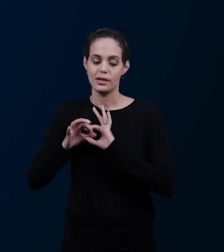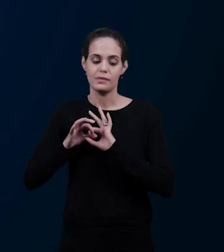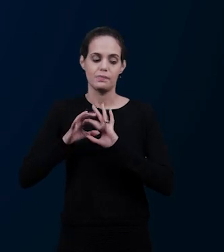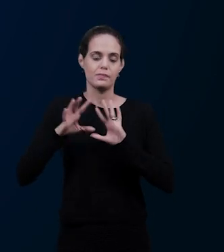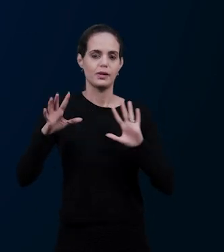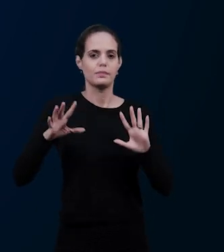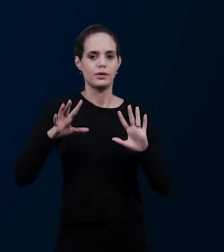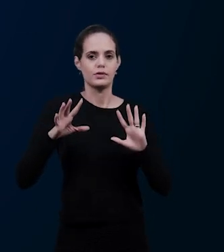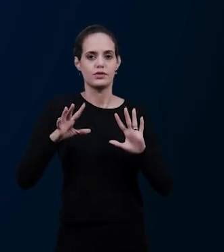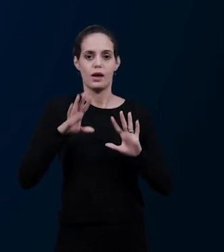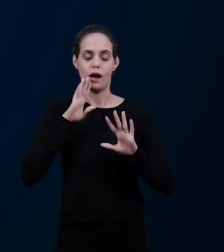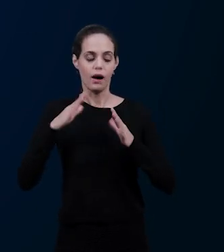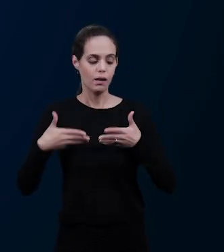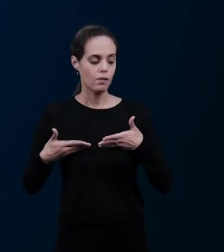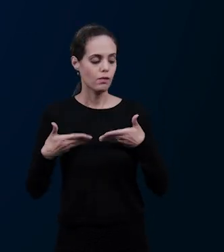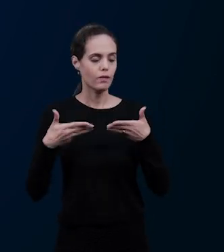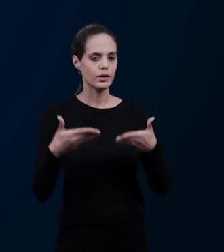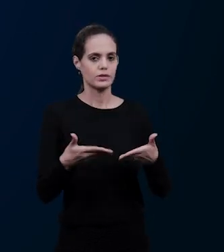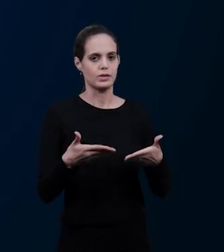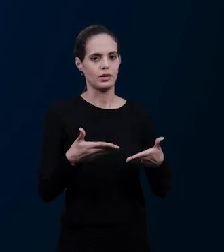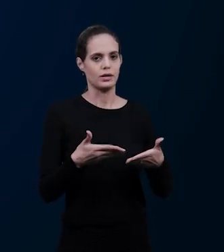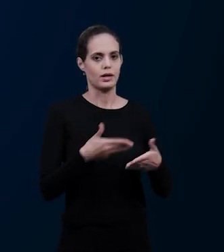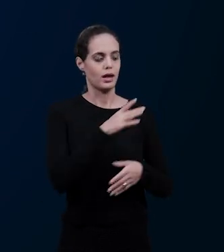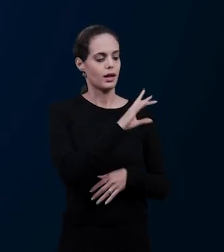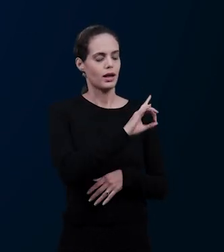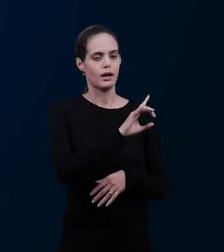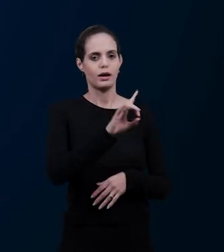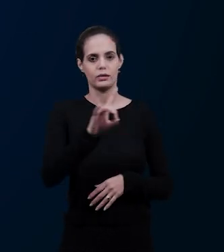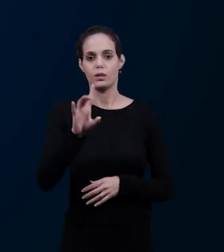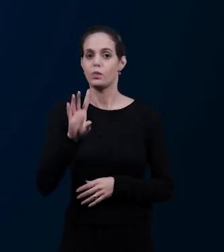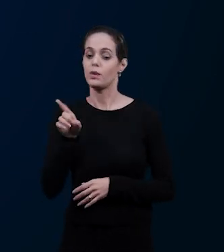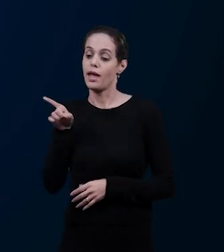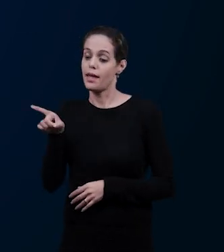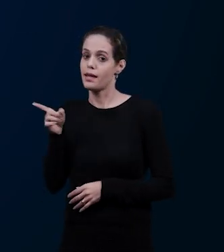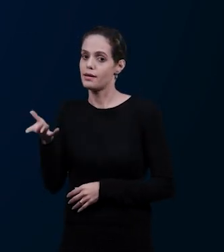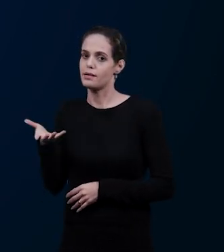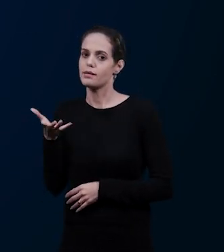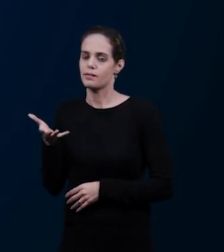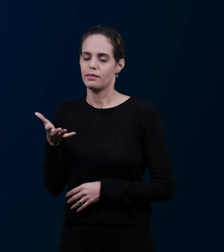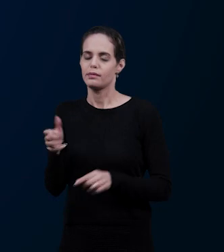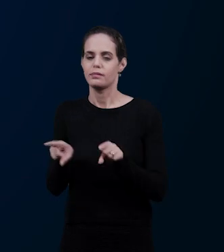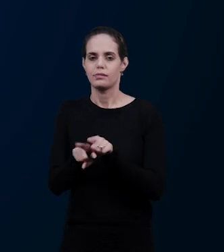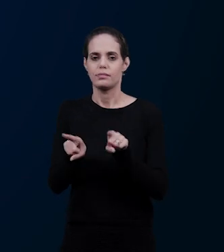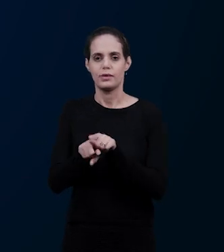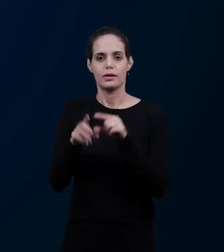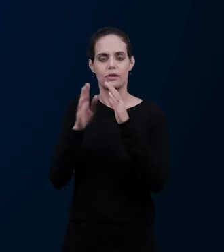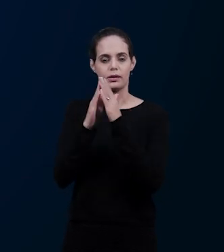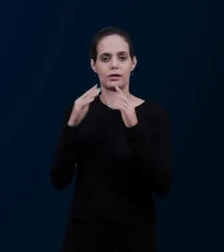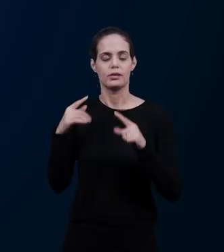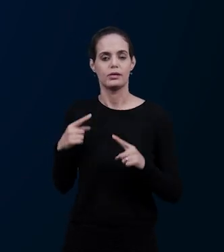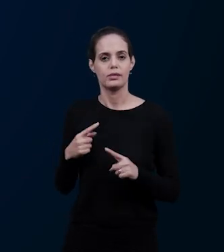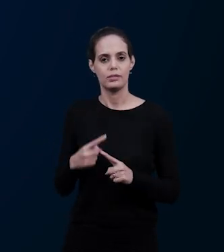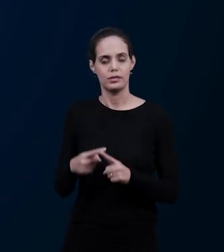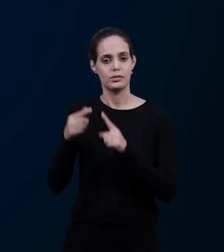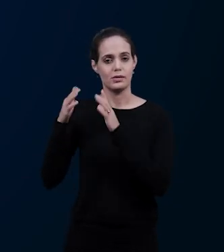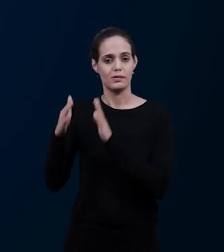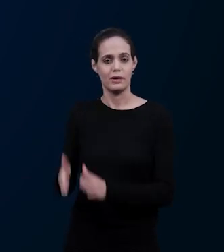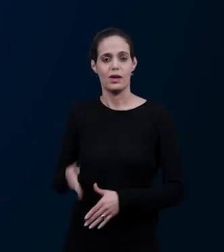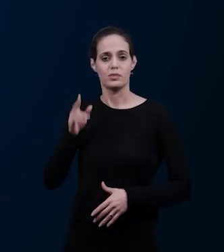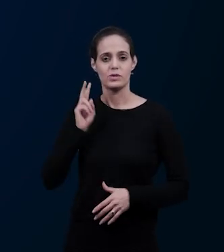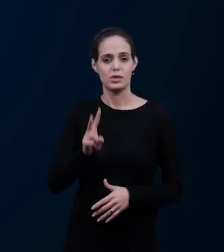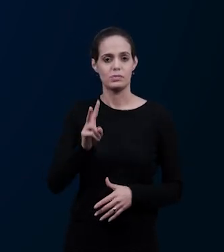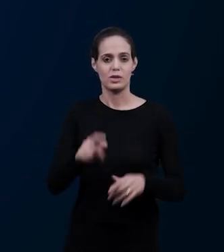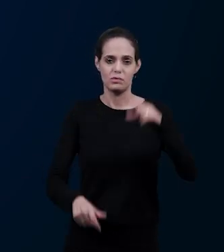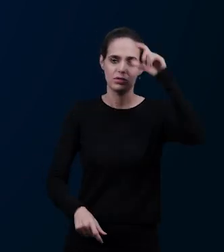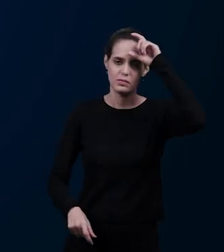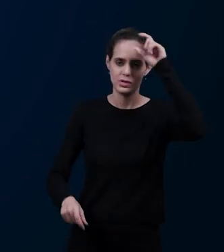soberania. O Senhor se dá a conhecer a quem Ele quer. A igreja fiel também será sempre é